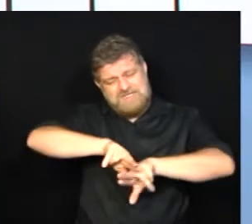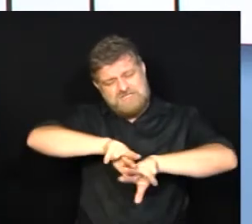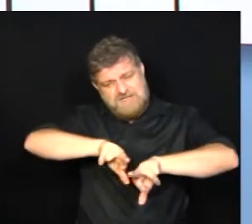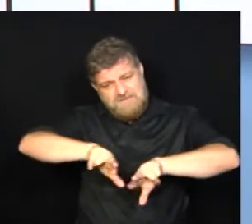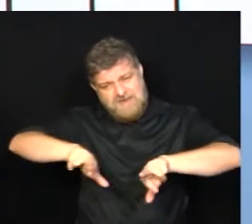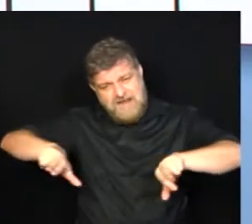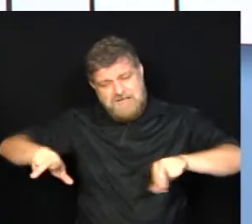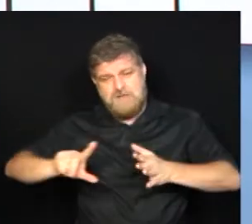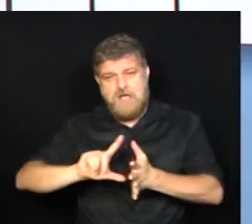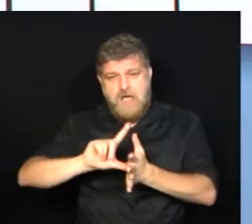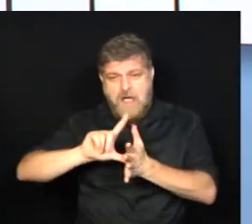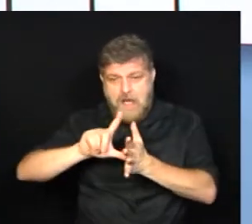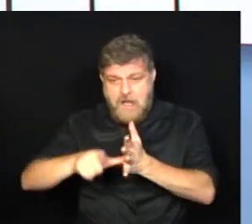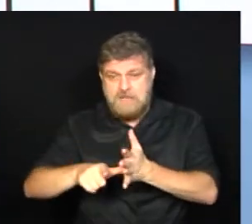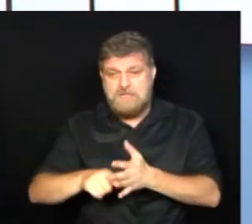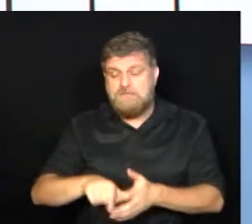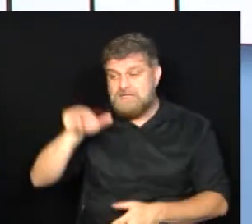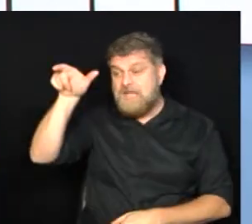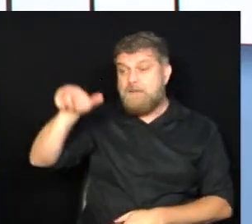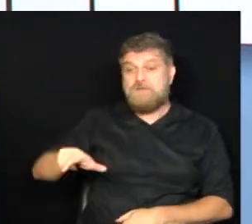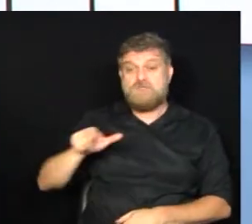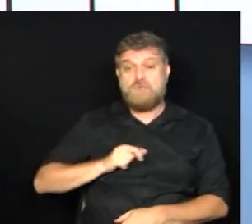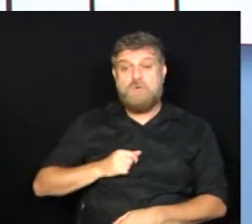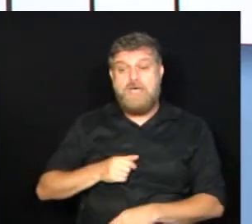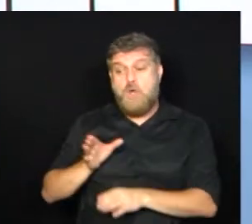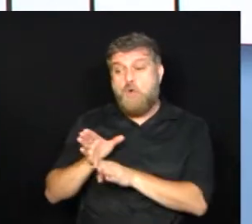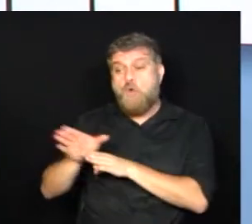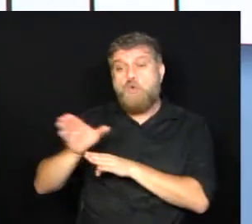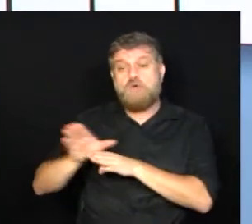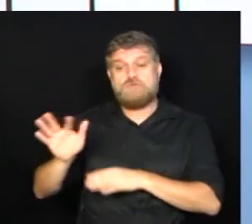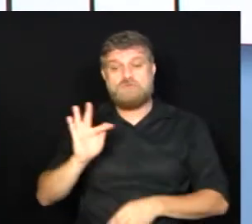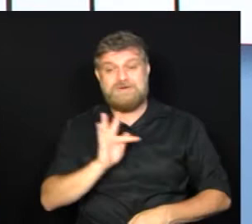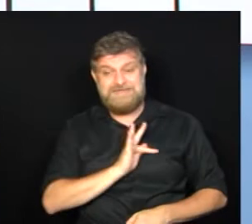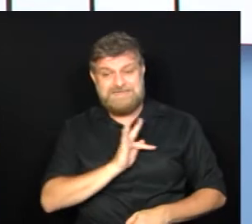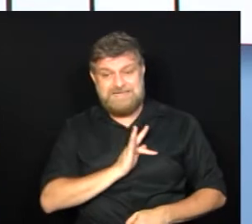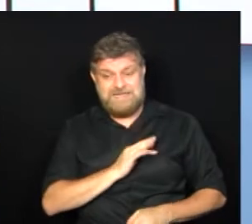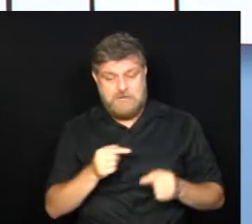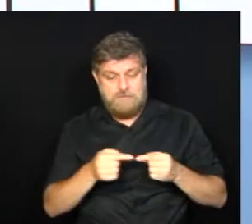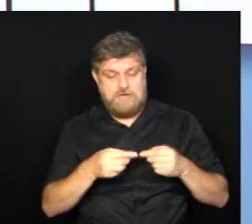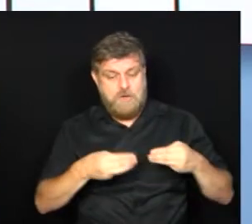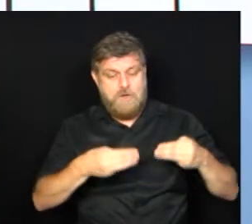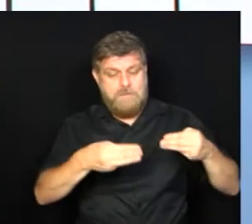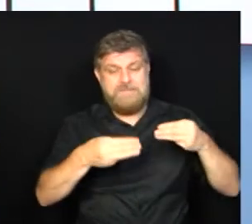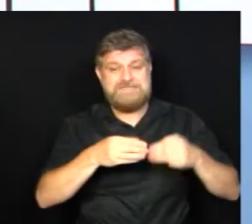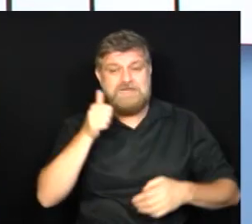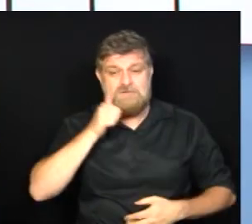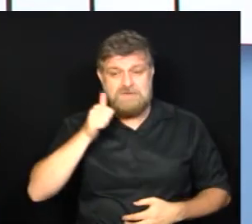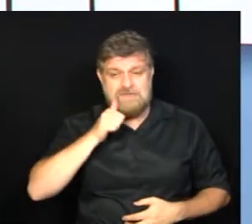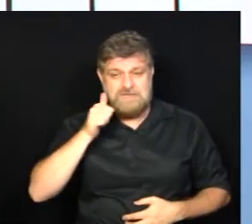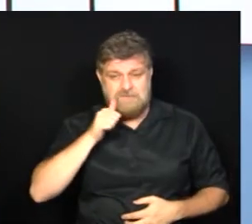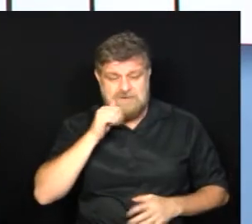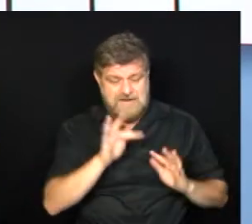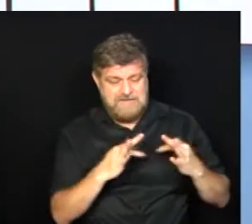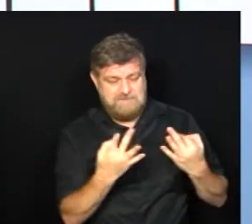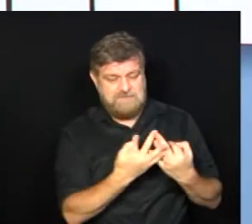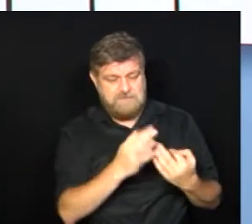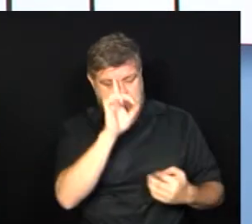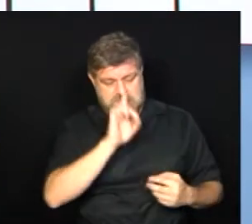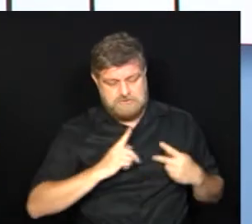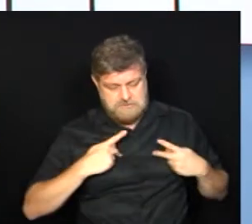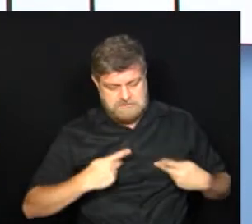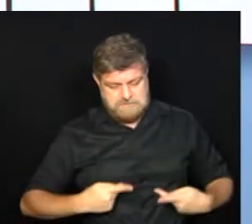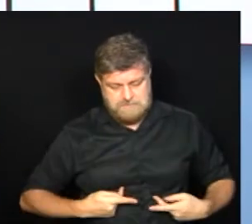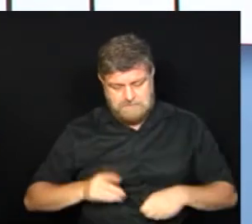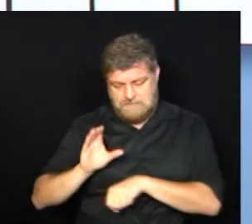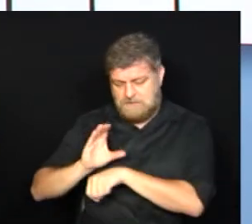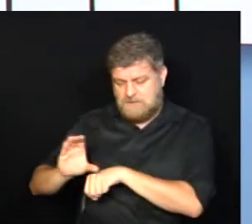podem depois ser aí consultores técnicos do Ministério da Mulher, da Família e dos Direitos Humanos. Olha, o curso